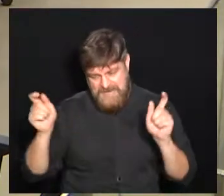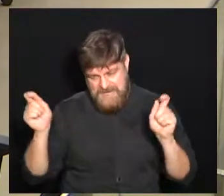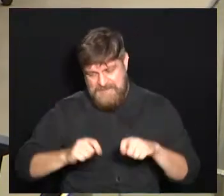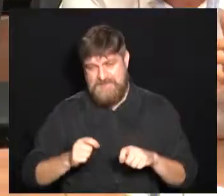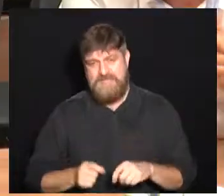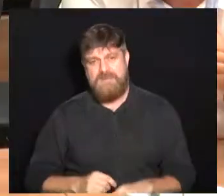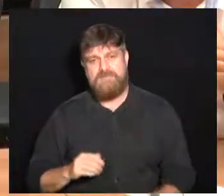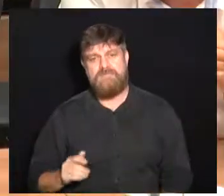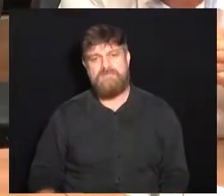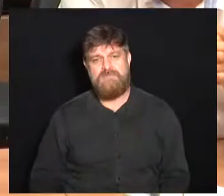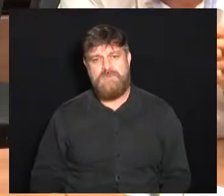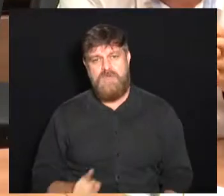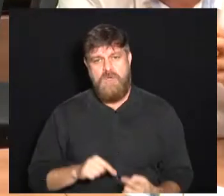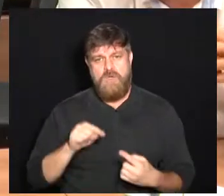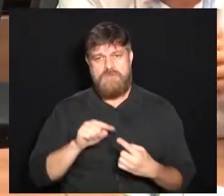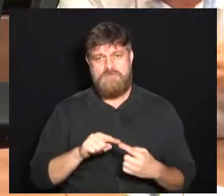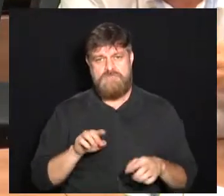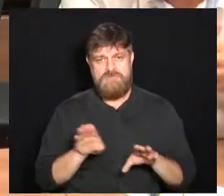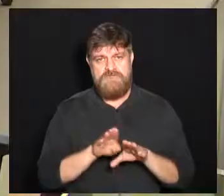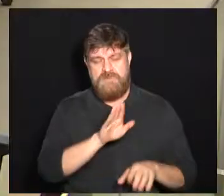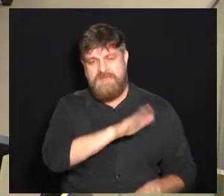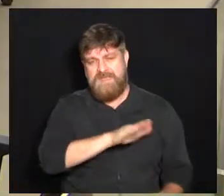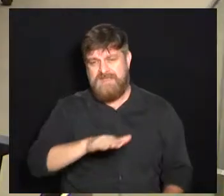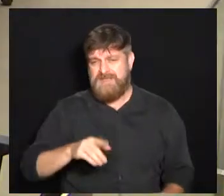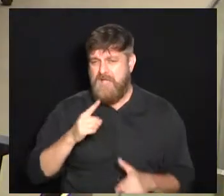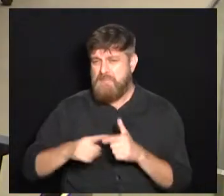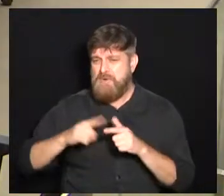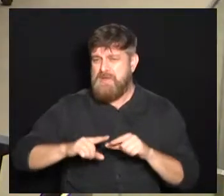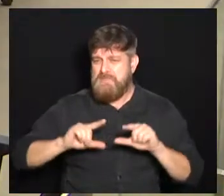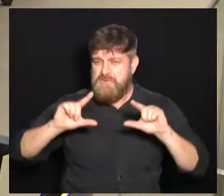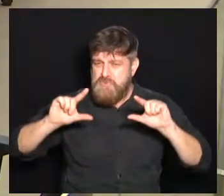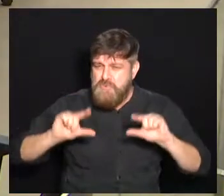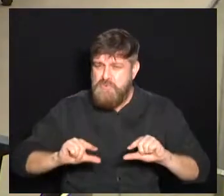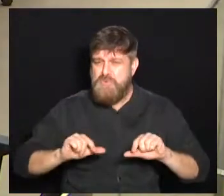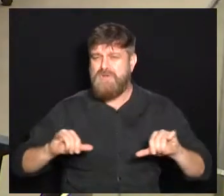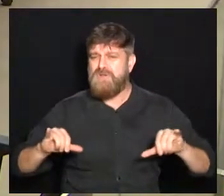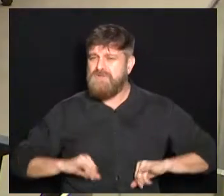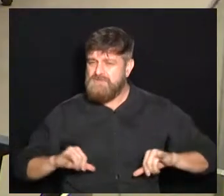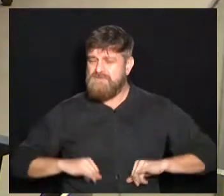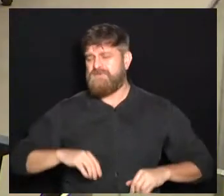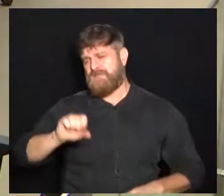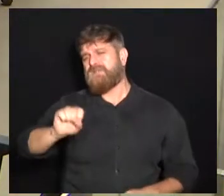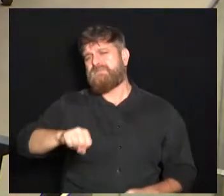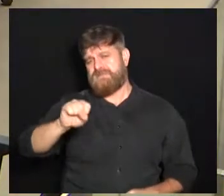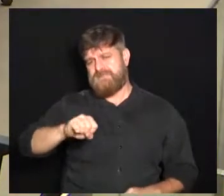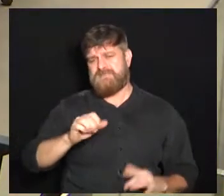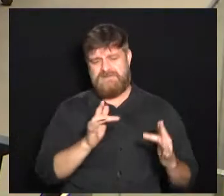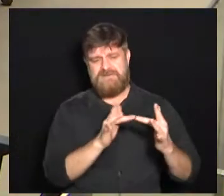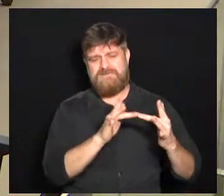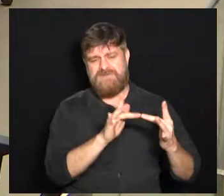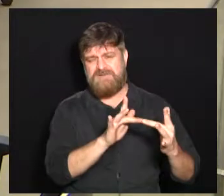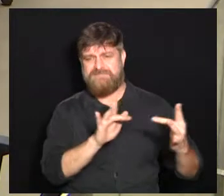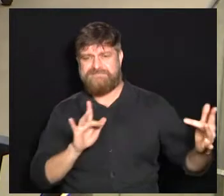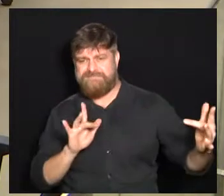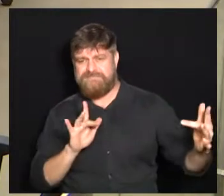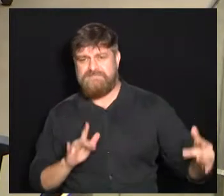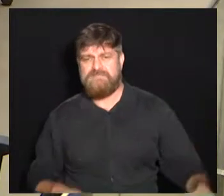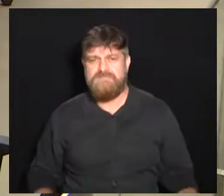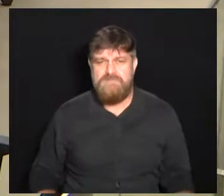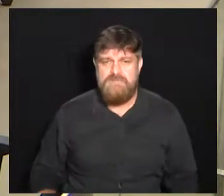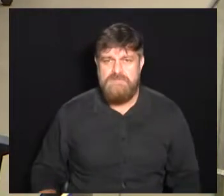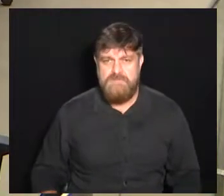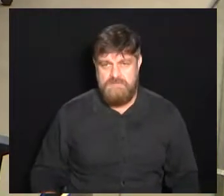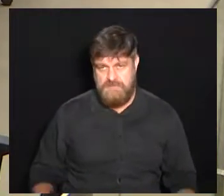no sentido de minimizar também os danos para essas crianças que sofreram, sim, com essa quebra de vínculo. Obrigado.